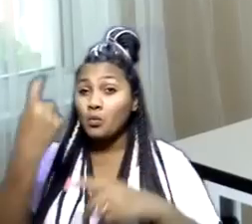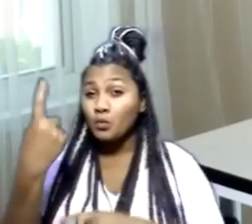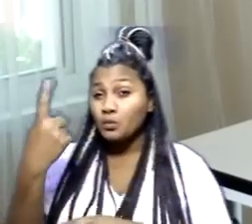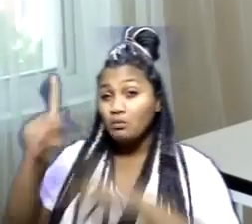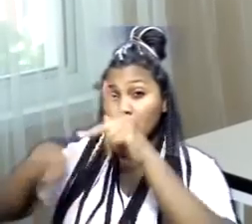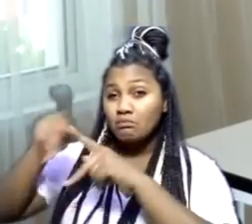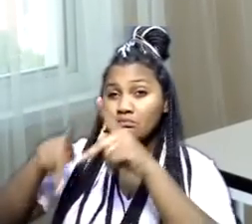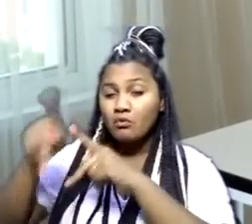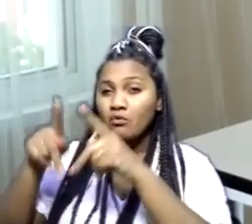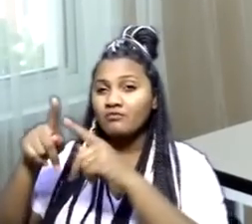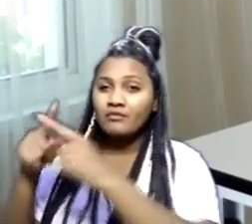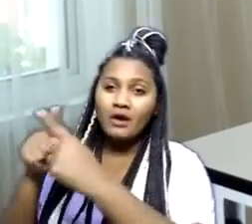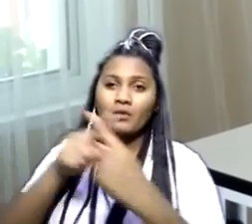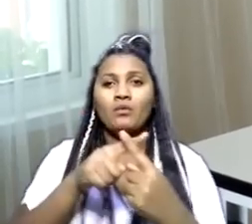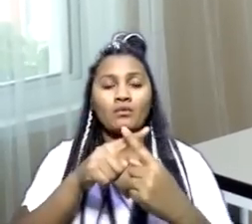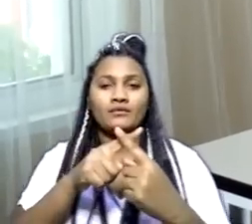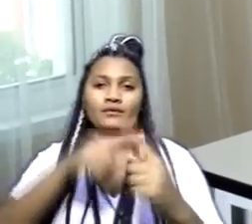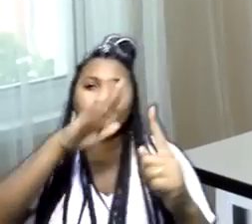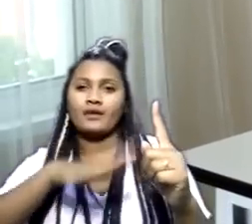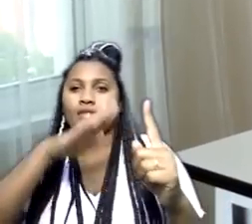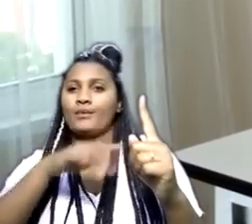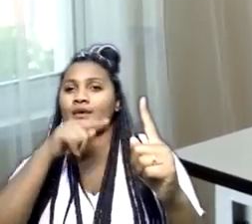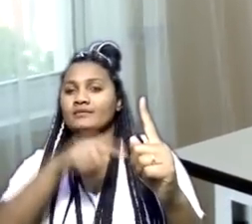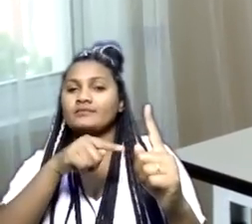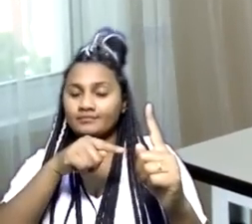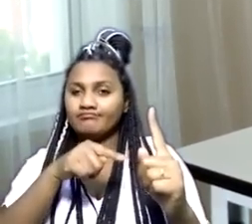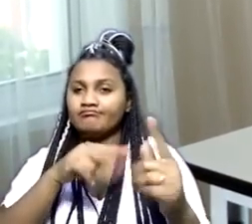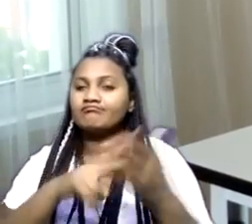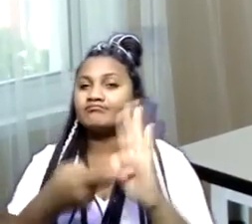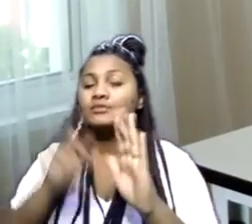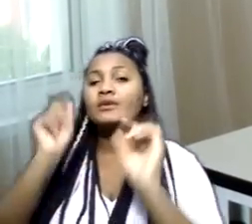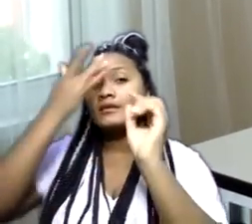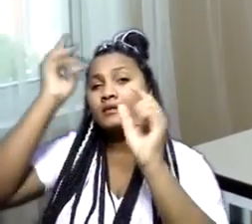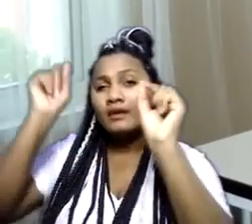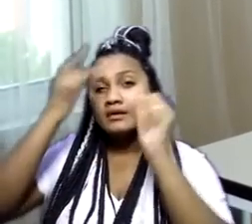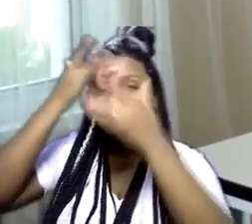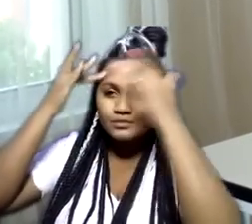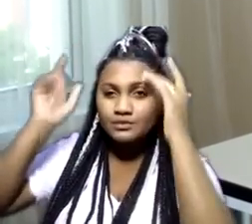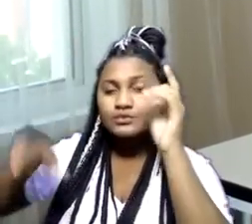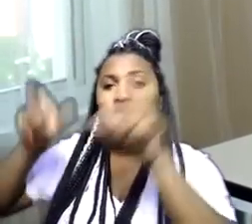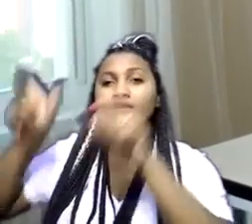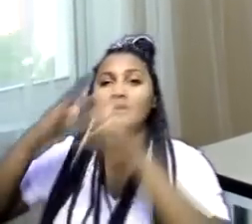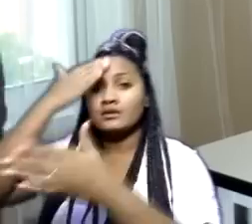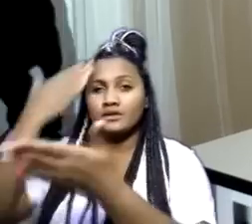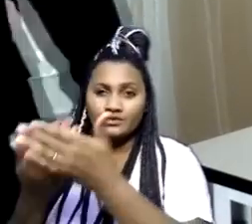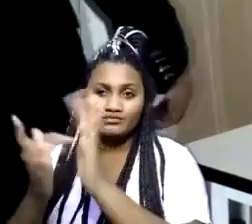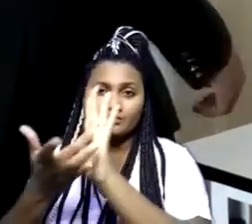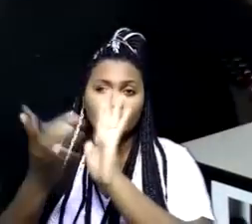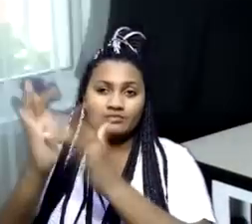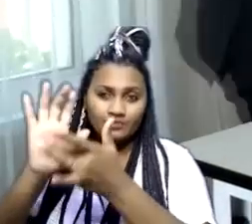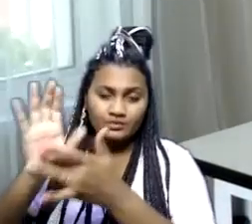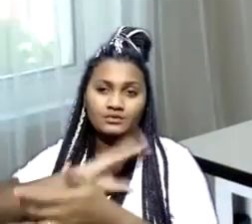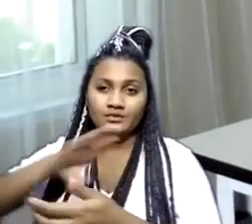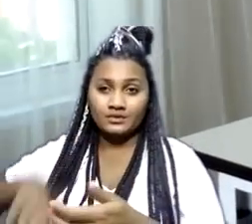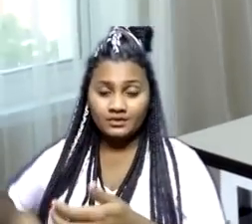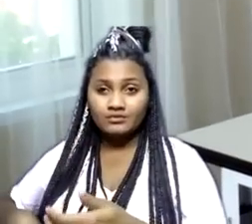se recusará a adorá-lo e receber a sua marca. Trata-se da Igreja de Cristo, composta dos verdadeiros cristãos